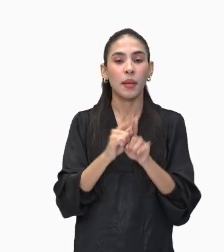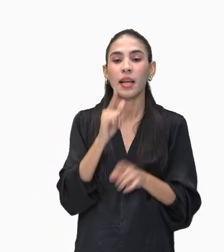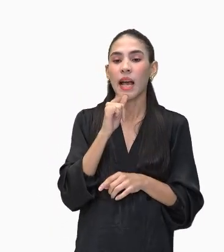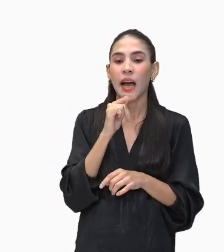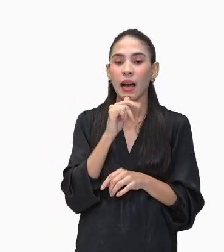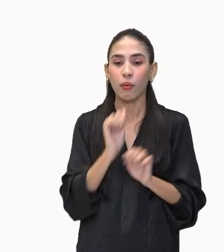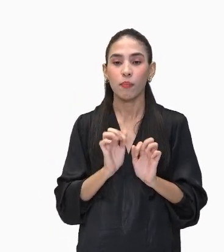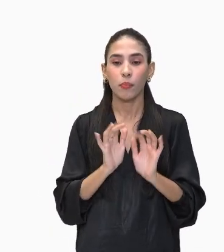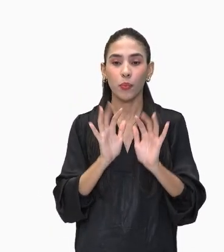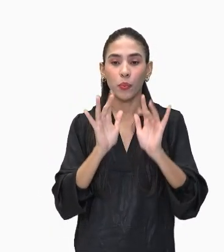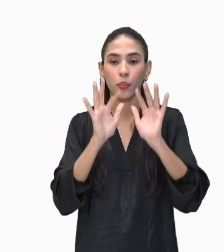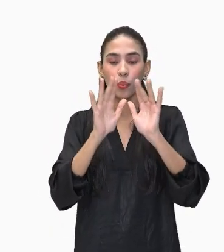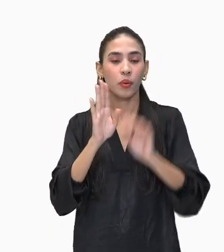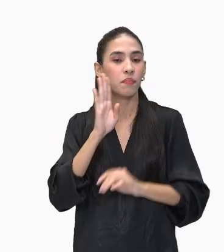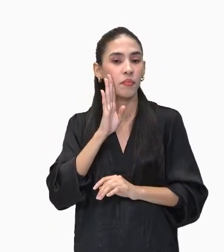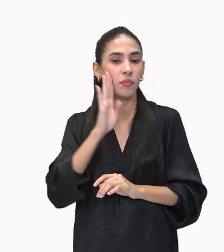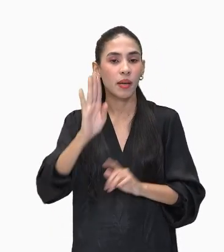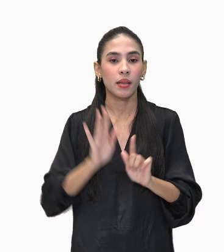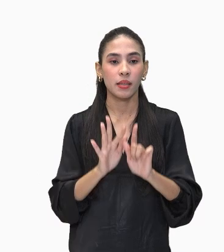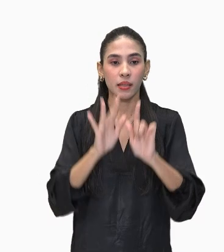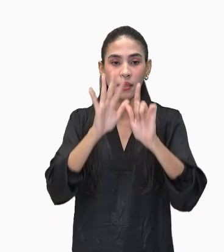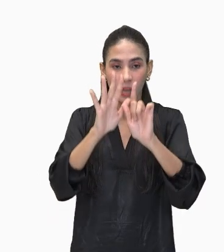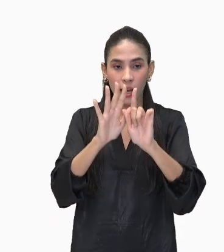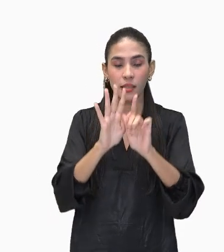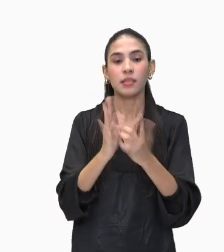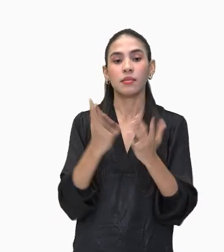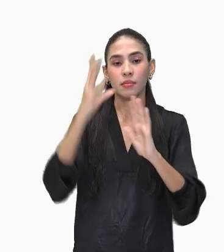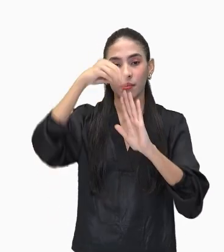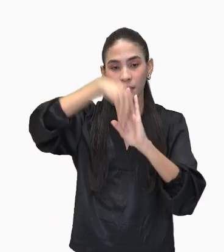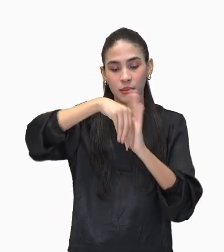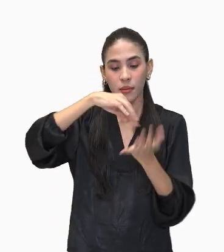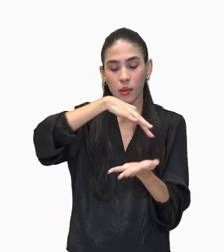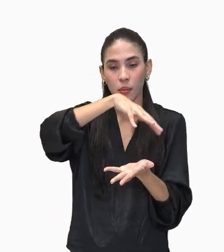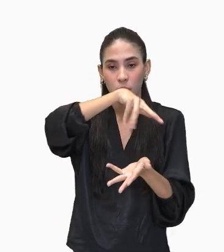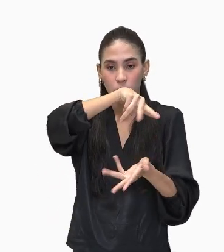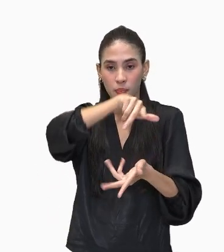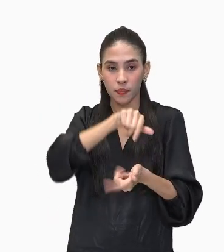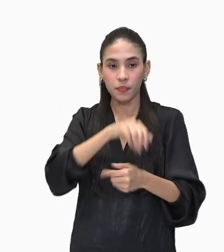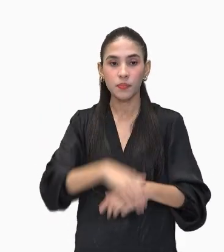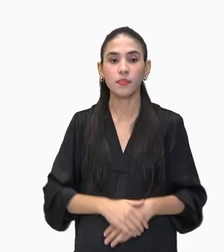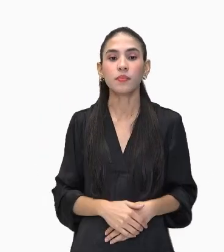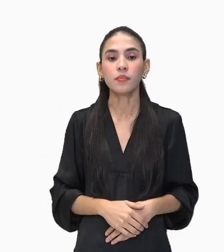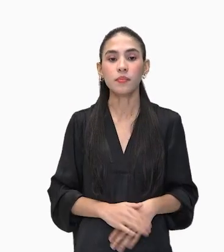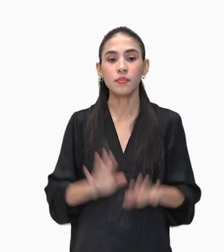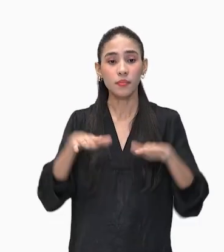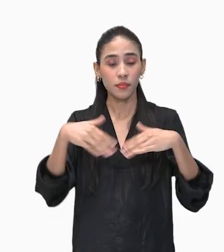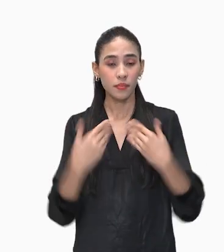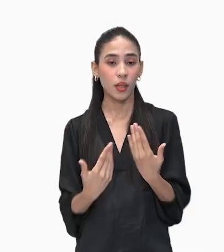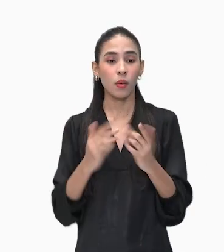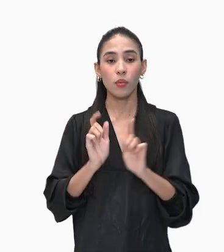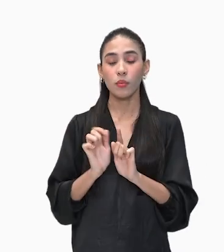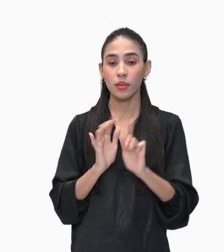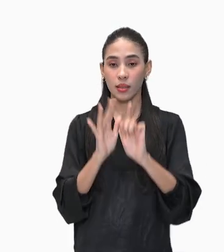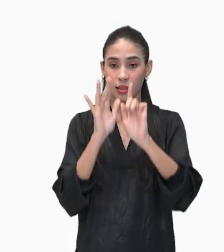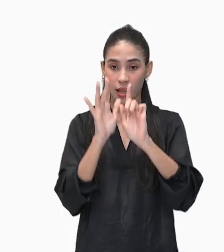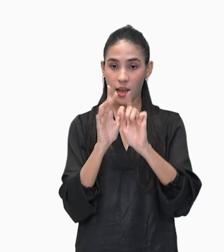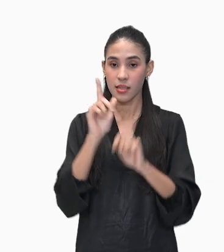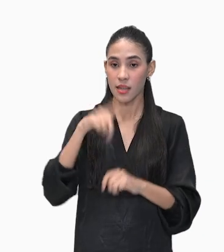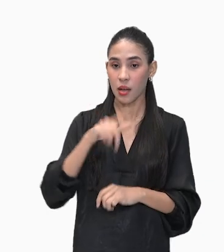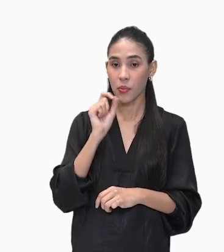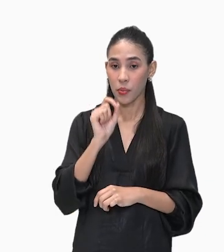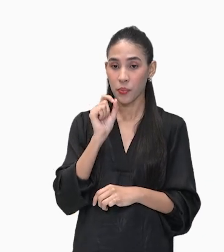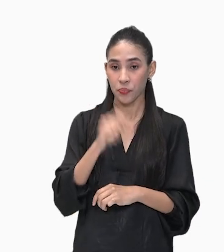d'água. Então, são os principais gases que estão presentes ali na atmosfera. Então, esses gases, eles são